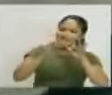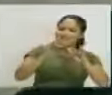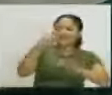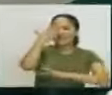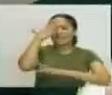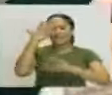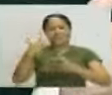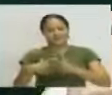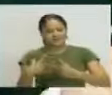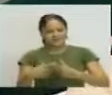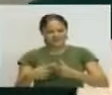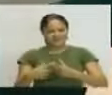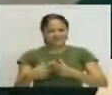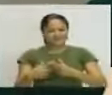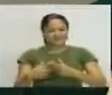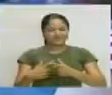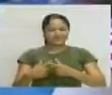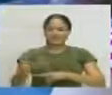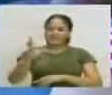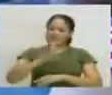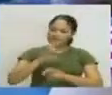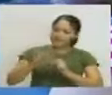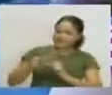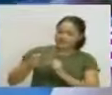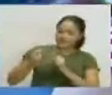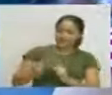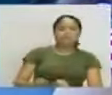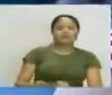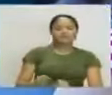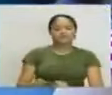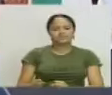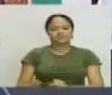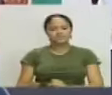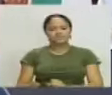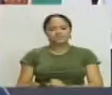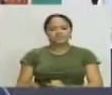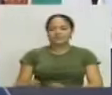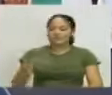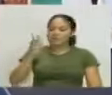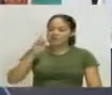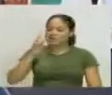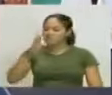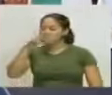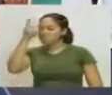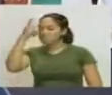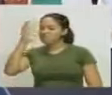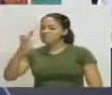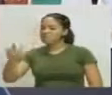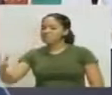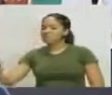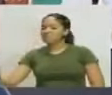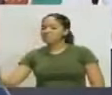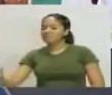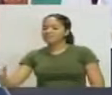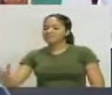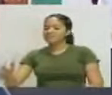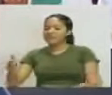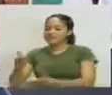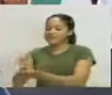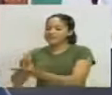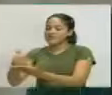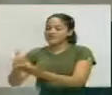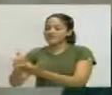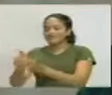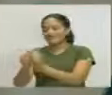Porque aquele que tem o poder olha para aquele que não tem e distribui com ele aquilo que é direito dele,